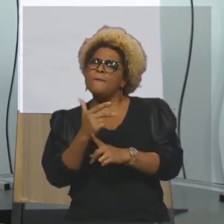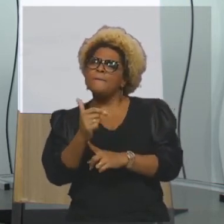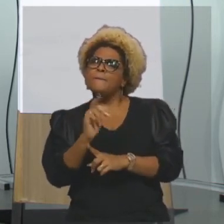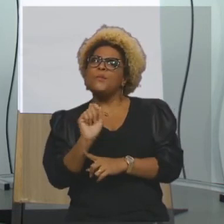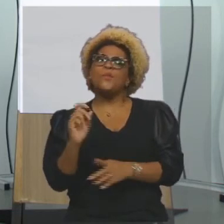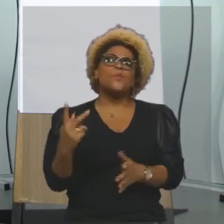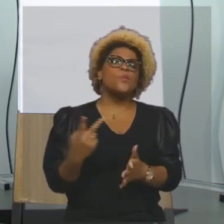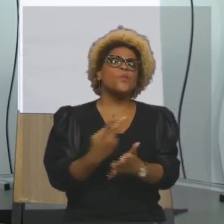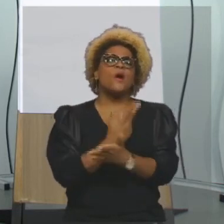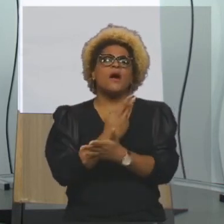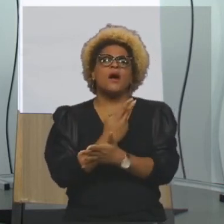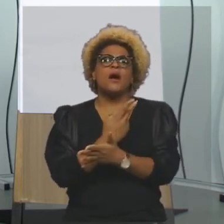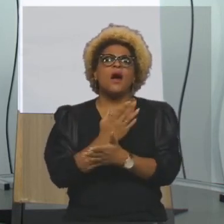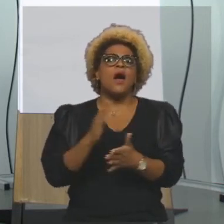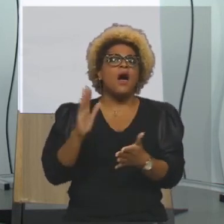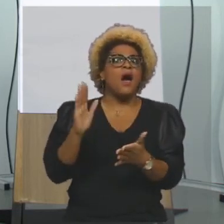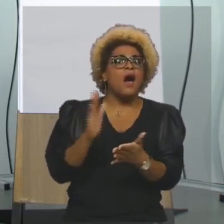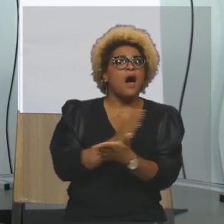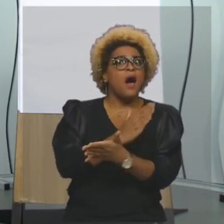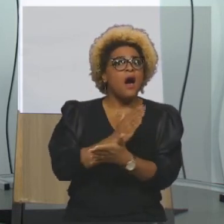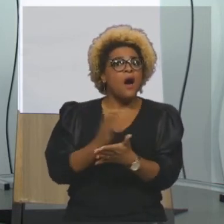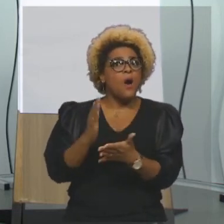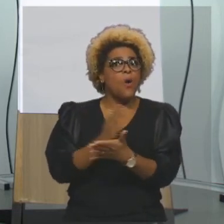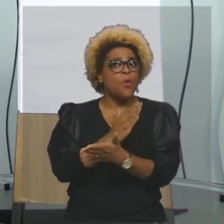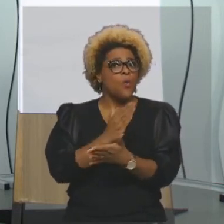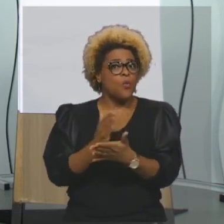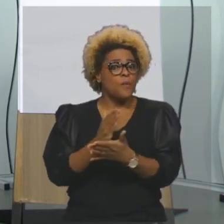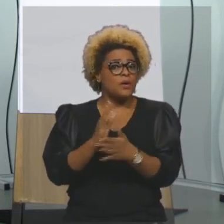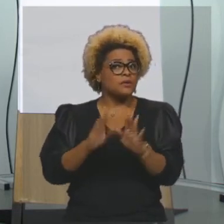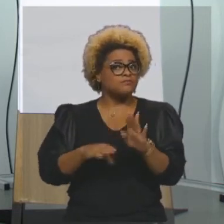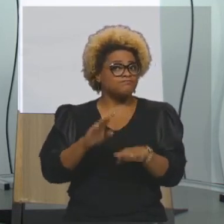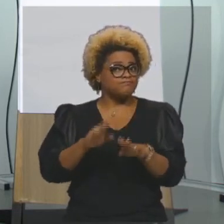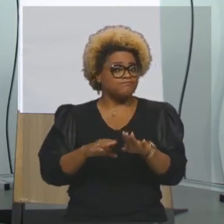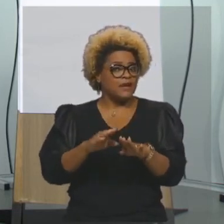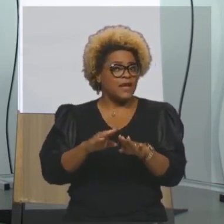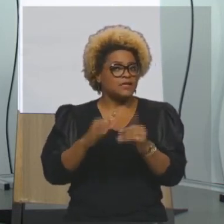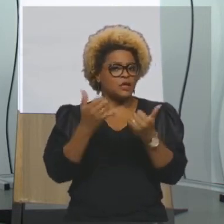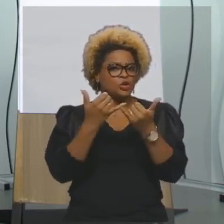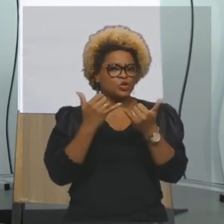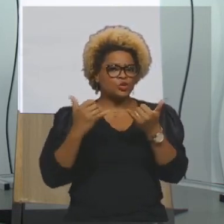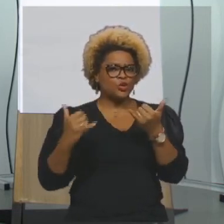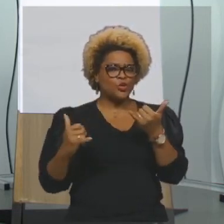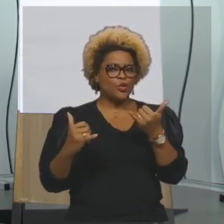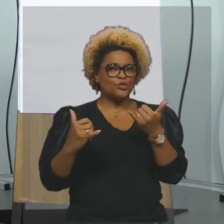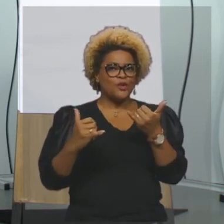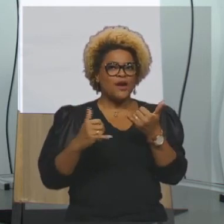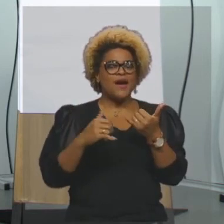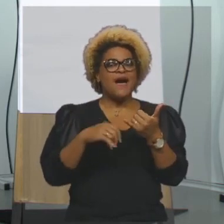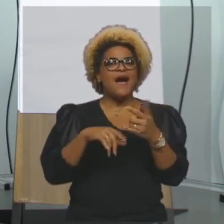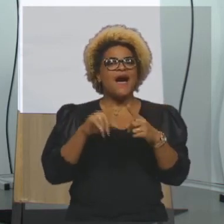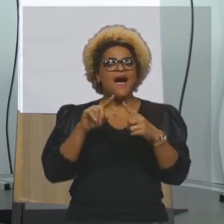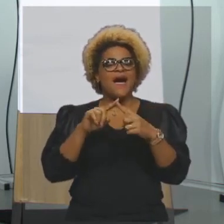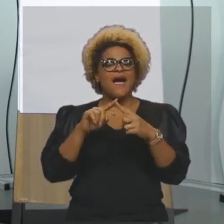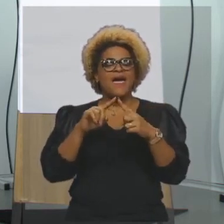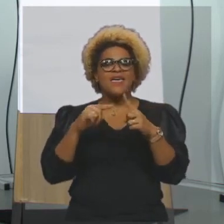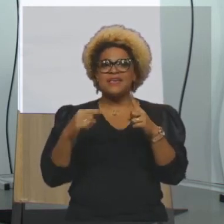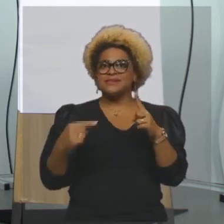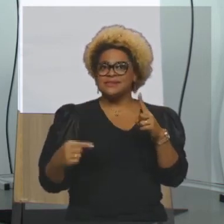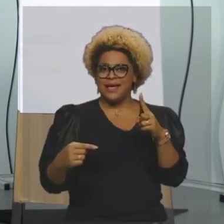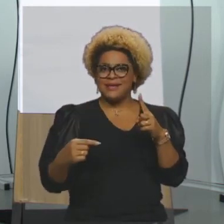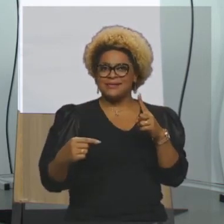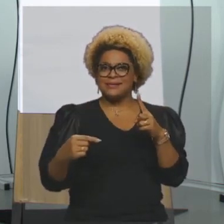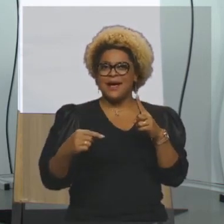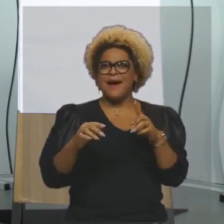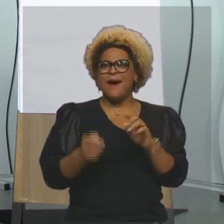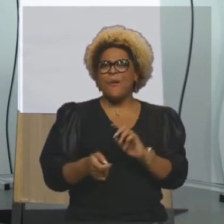circuito, a resistência pode se tornar praticamente igual a zero. Quando isso ocorre, nós